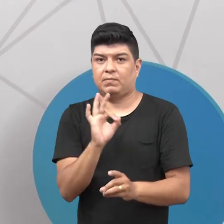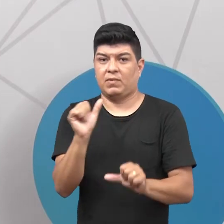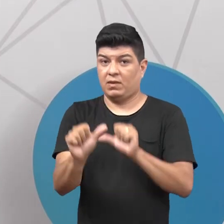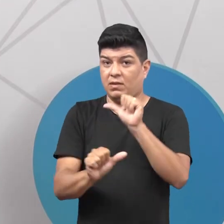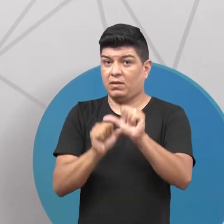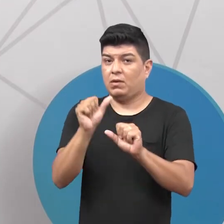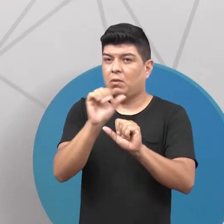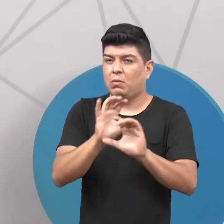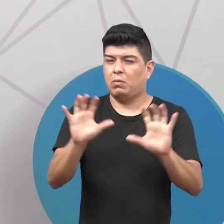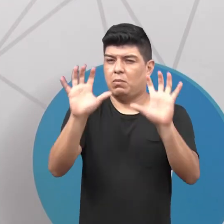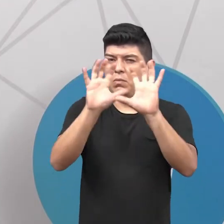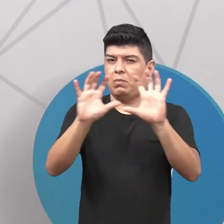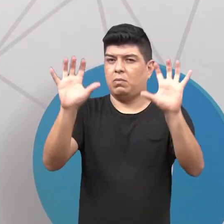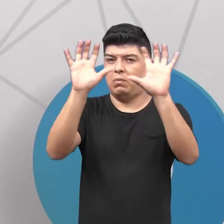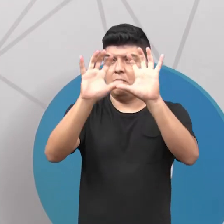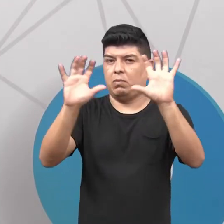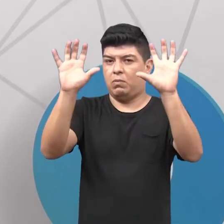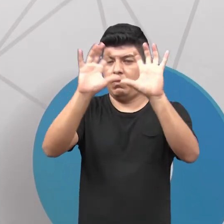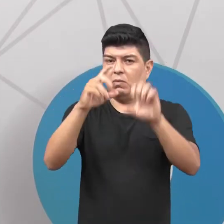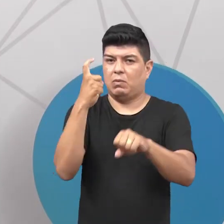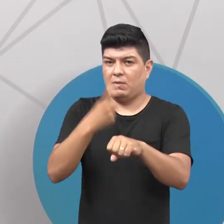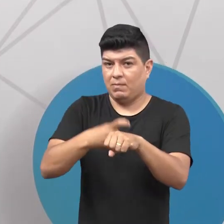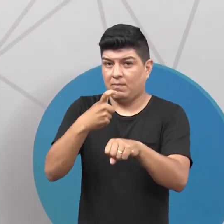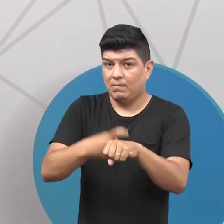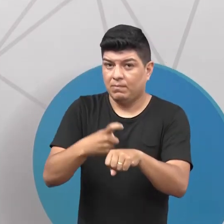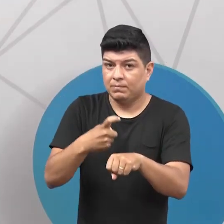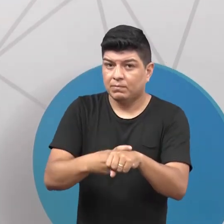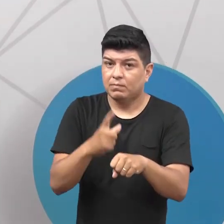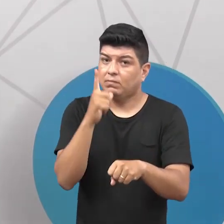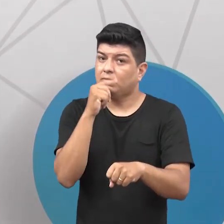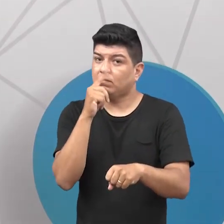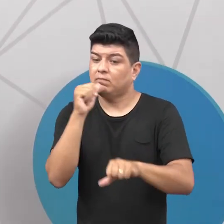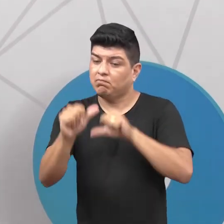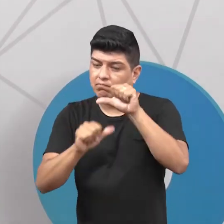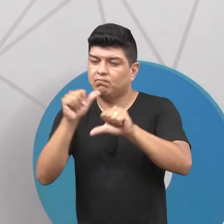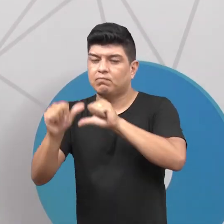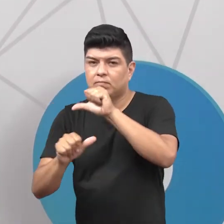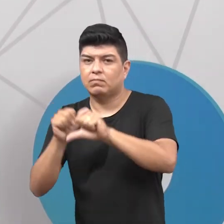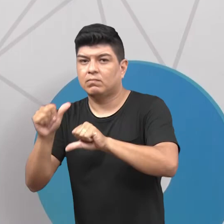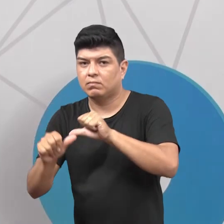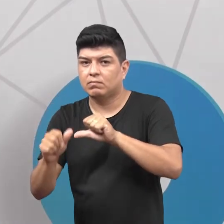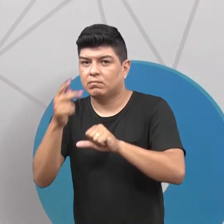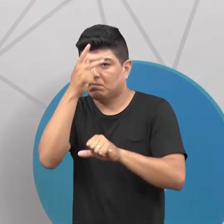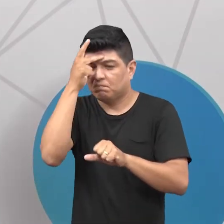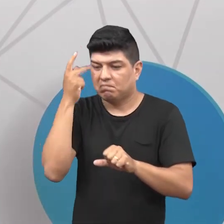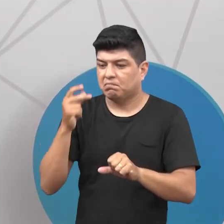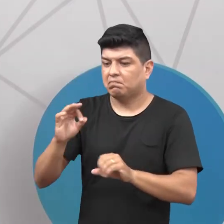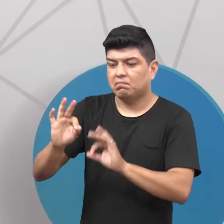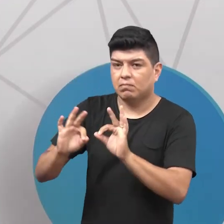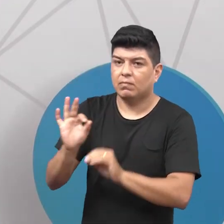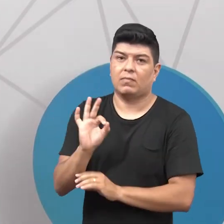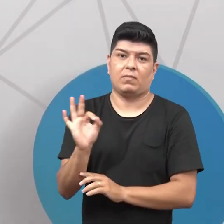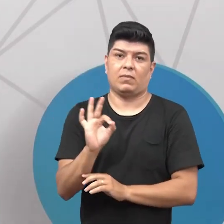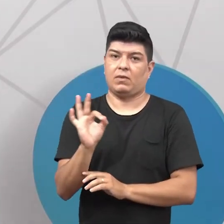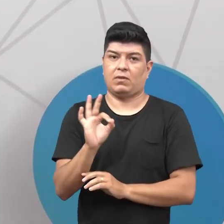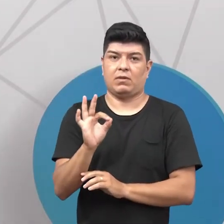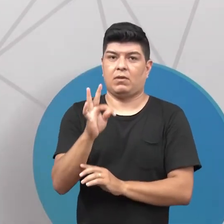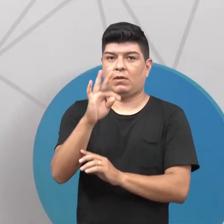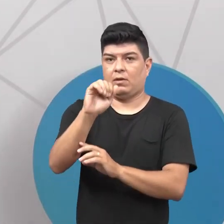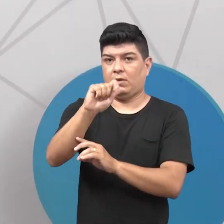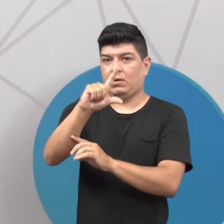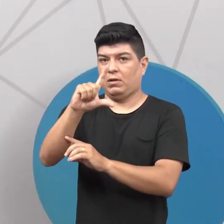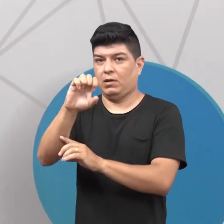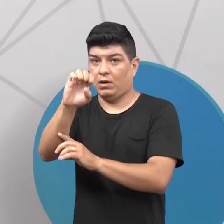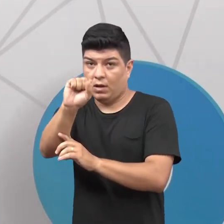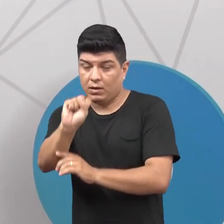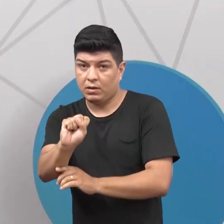o vapor, ela muda para o sólido, ela muda para o líquido, sem precisar ninguém mexer. Portanto, para Tales de Mileto, tudo veio da água,